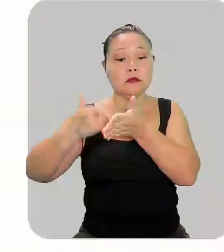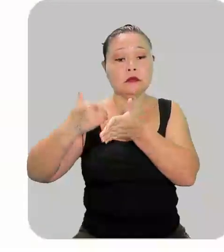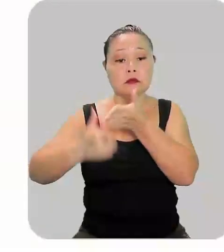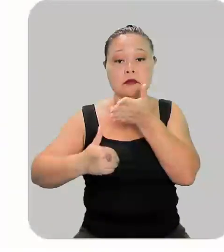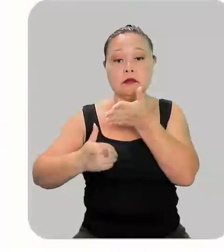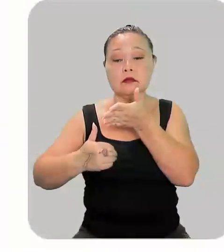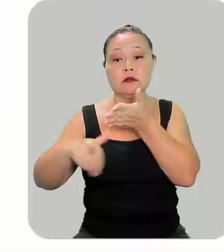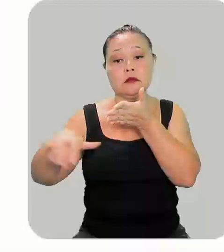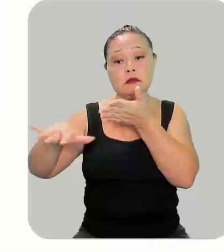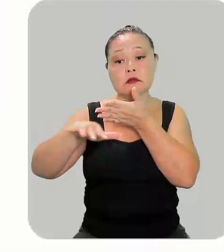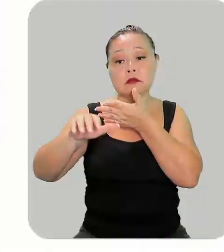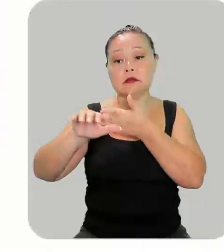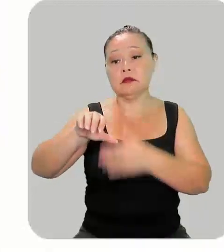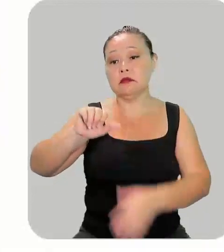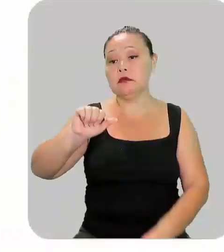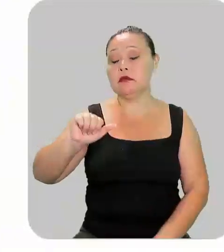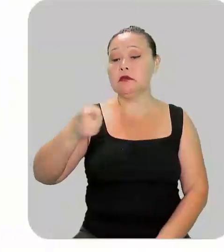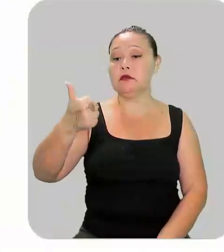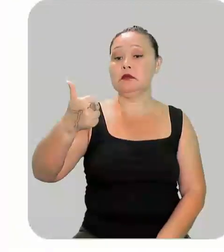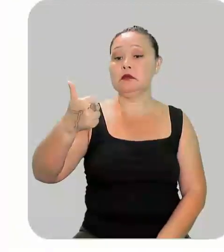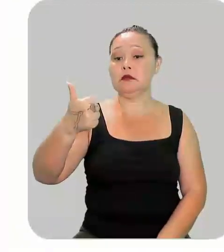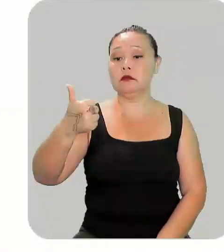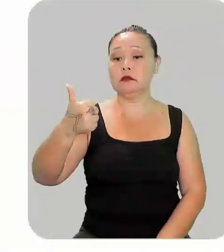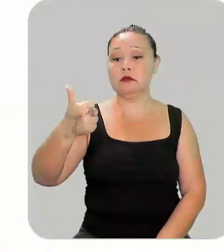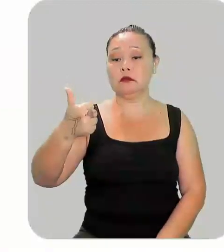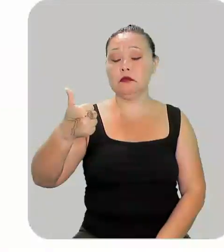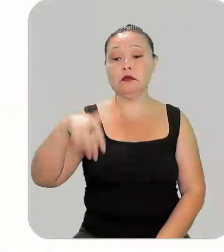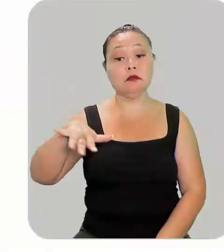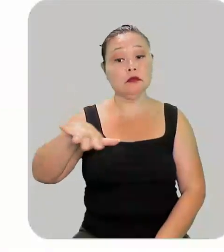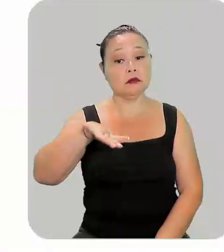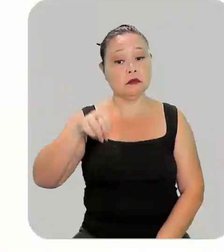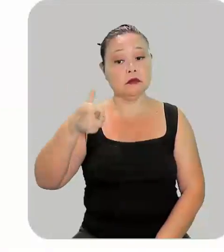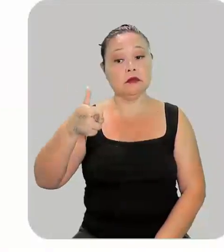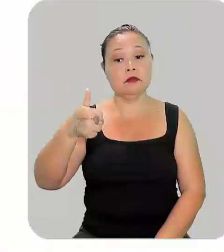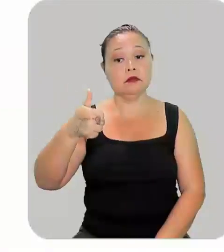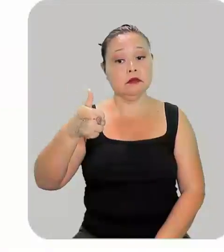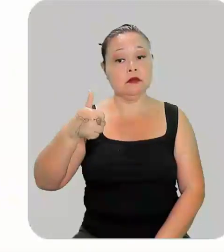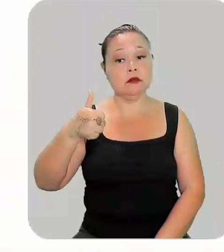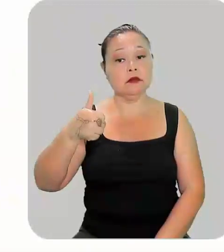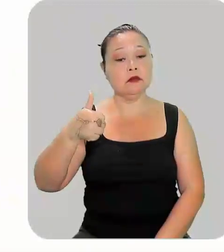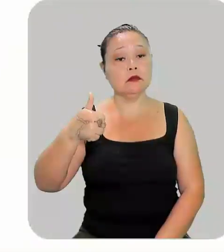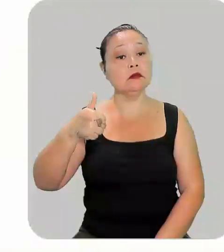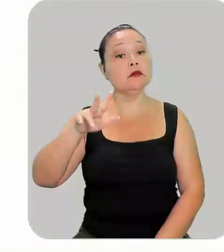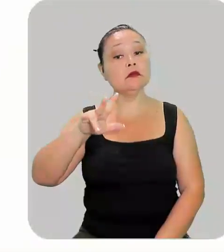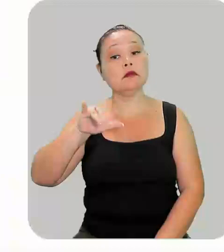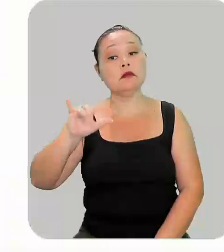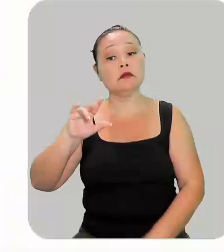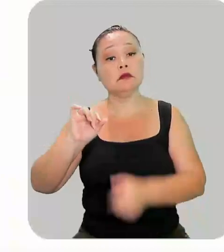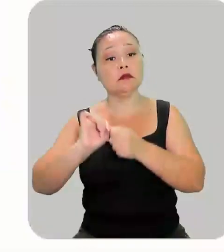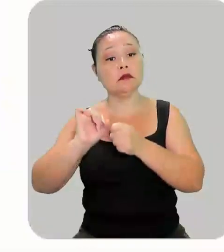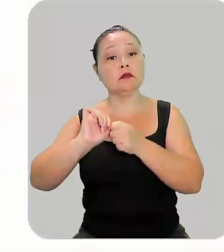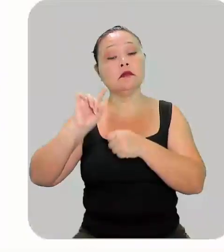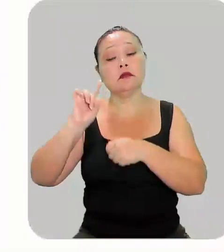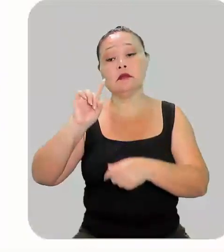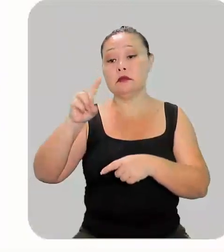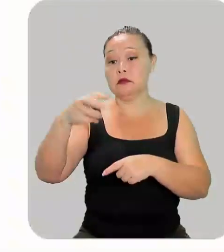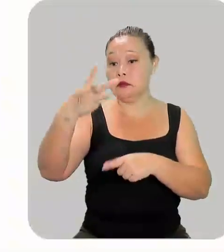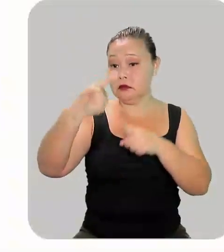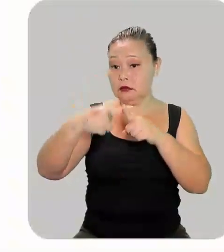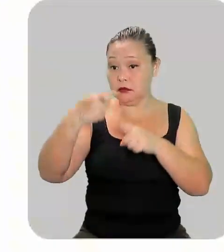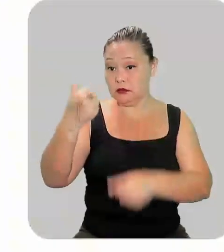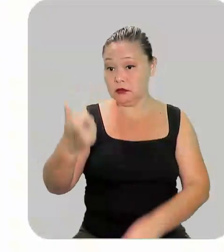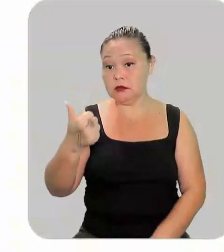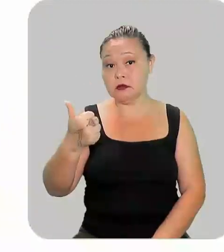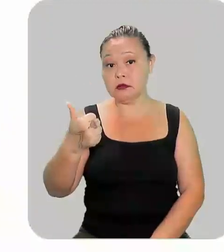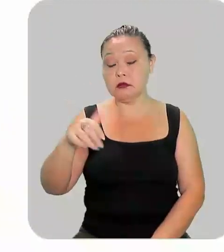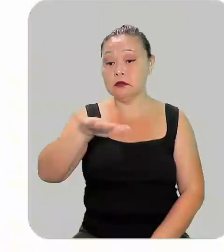área 1, tá? Vamos lá aqui, ó. Quem é a área 1? Área 1. Área 1 vai ser 3 vezes 1, que é